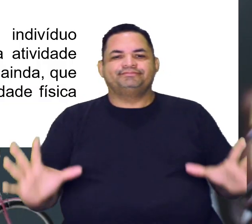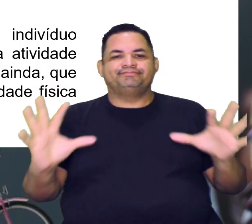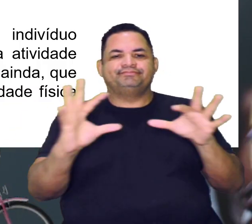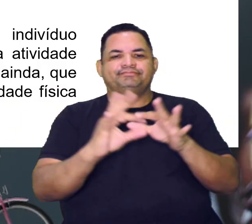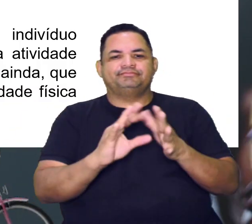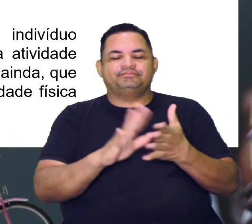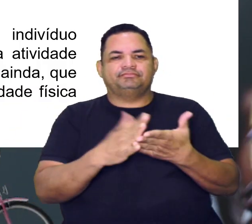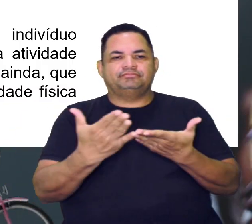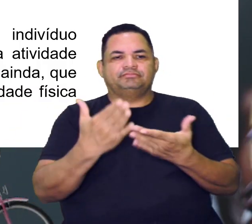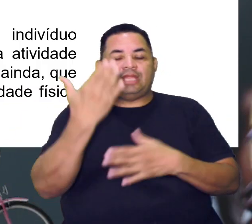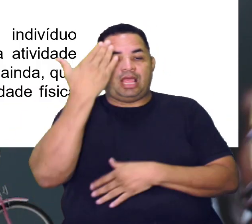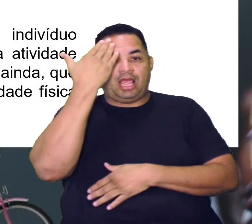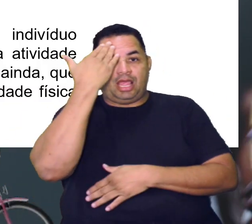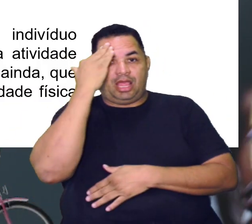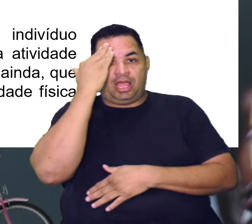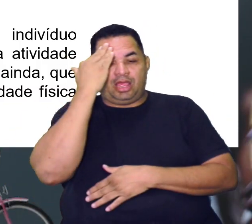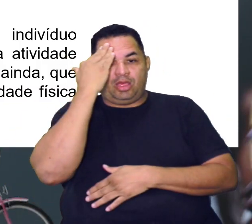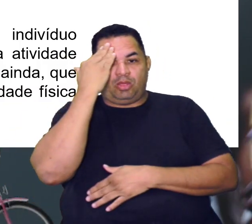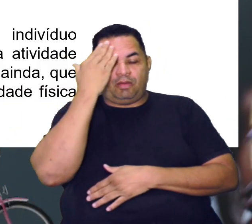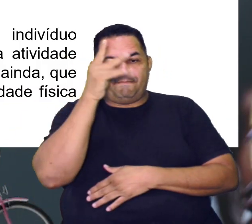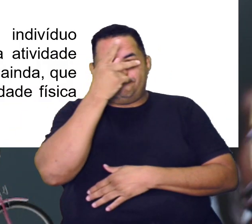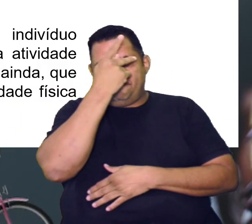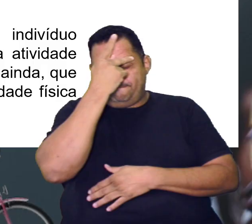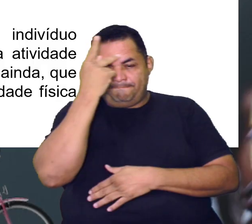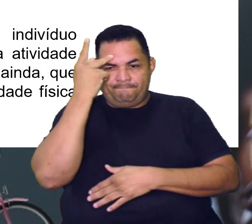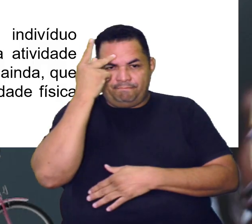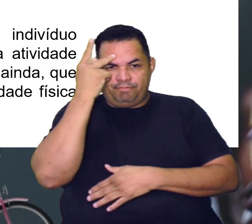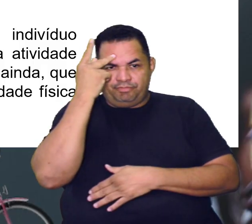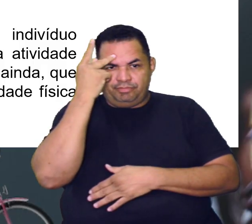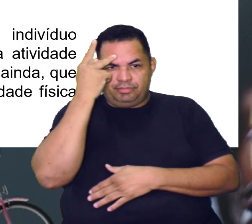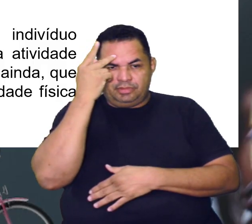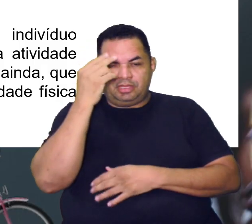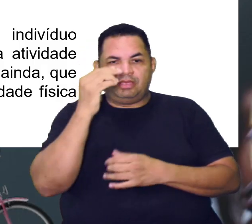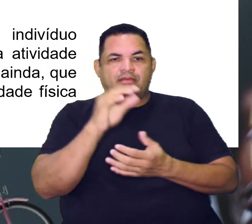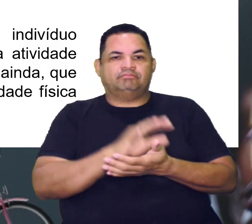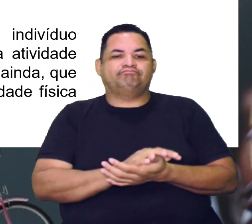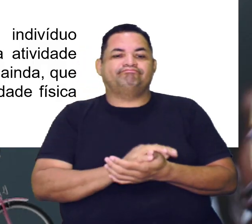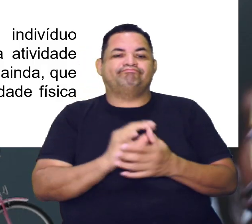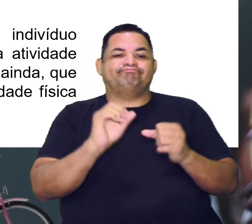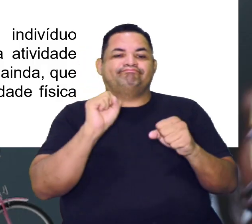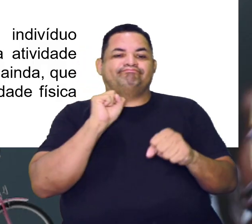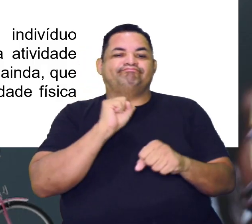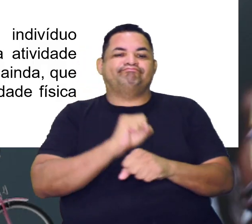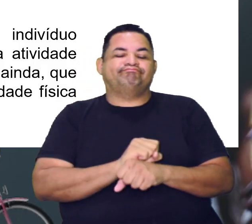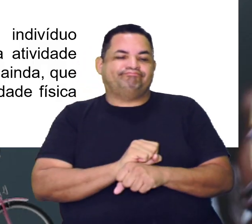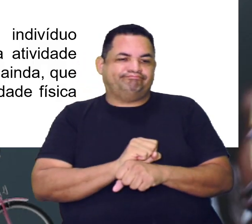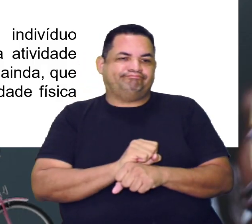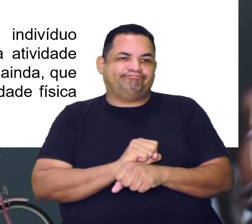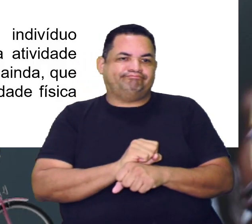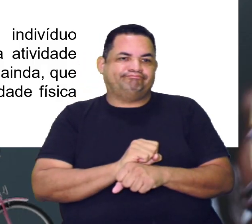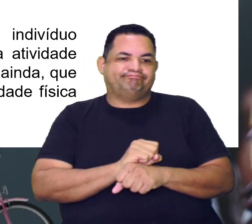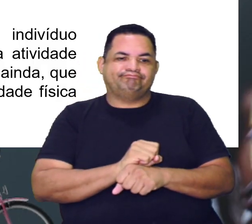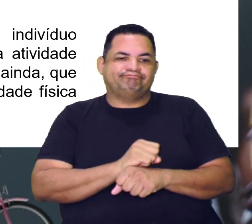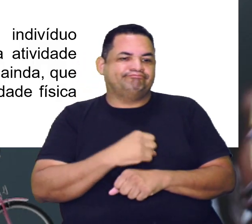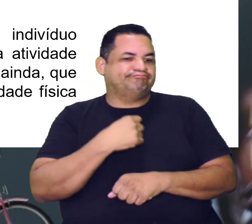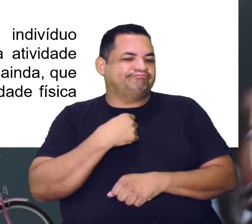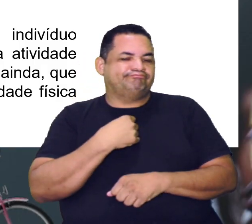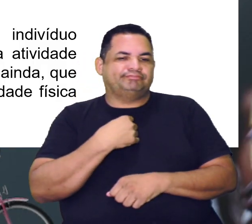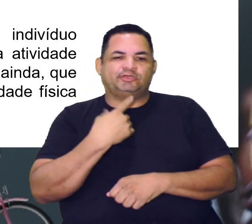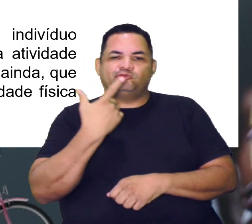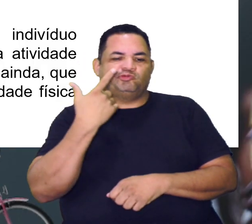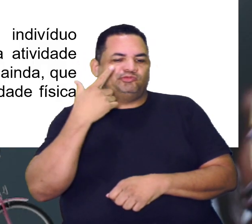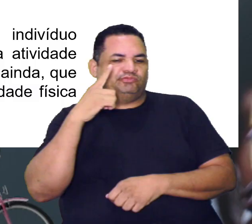contexto, a gente entende que essa pessoa pode ser inativo fisicamente, que ela pode ser